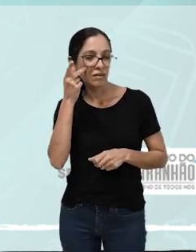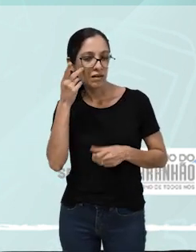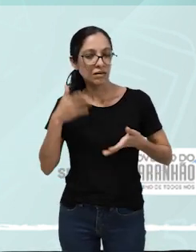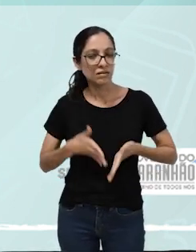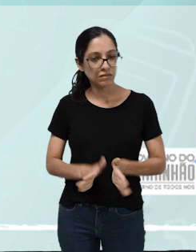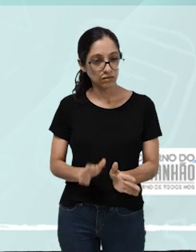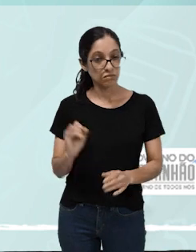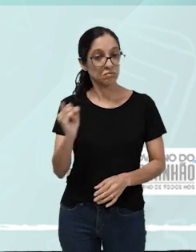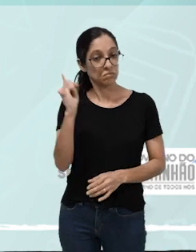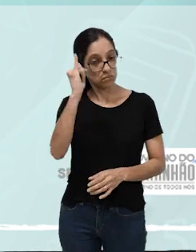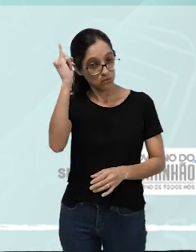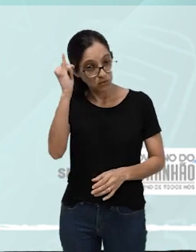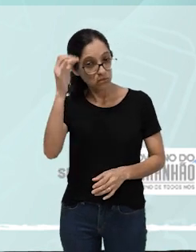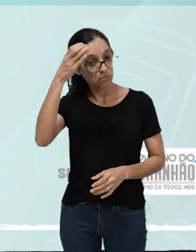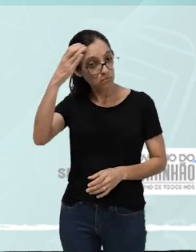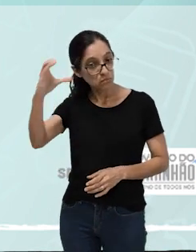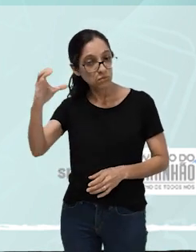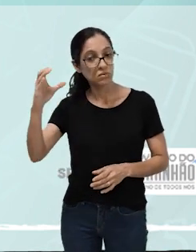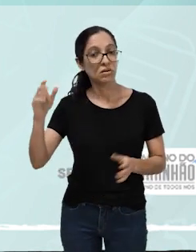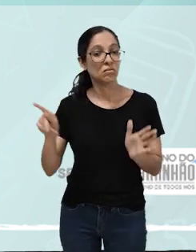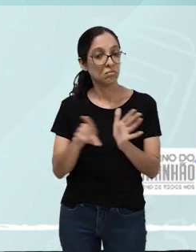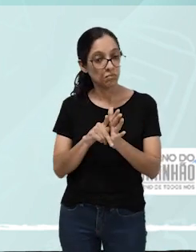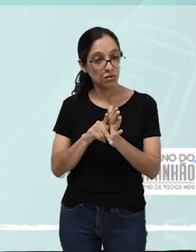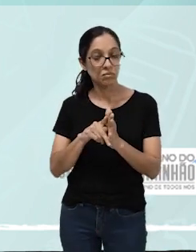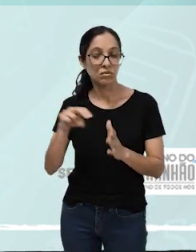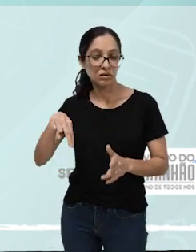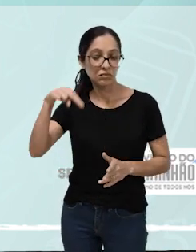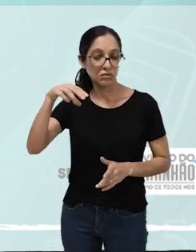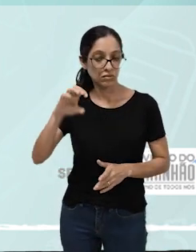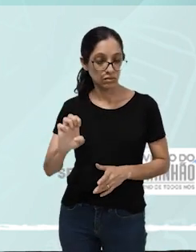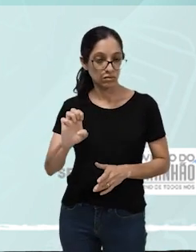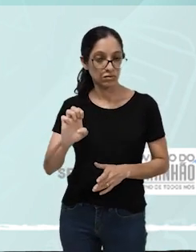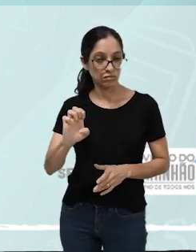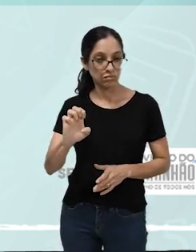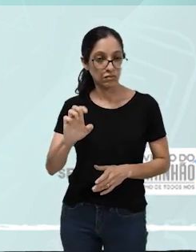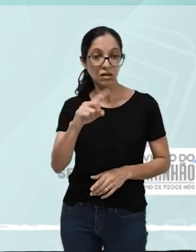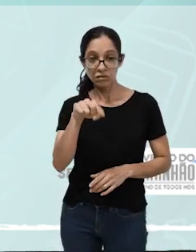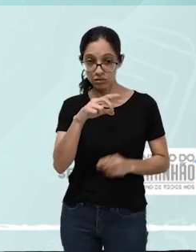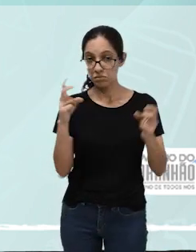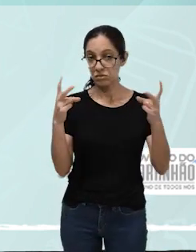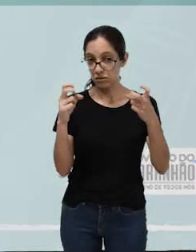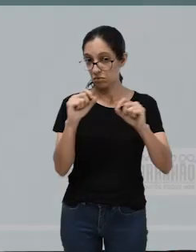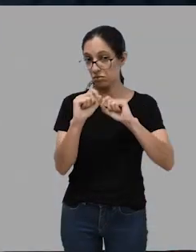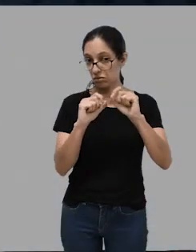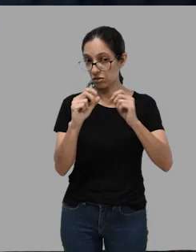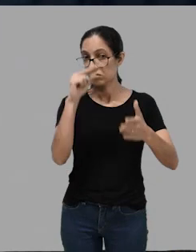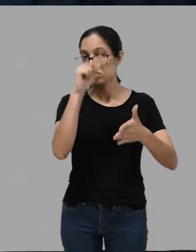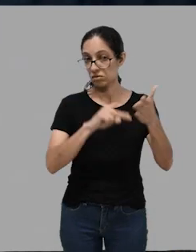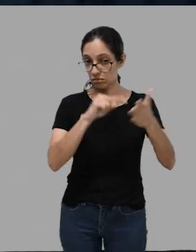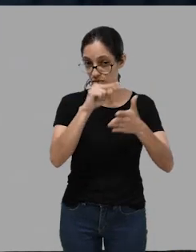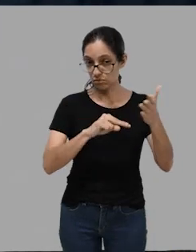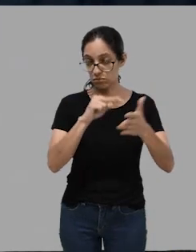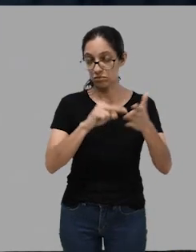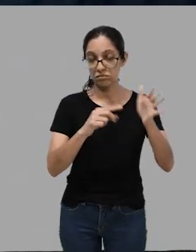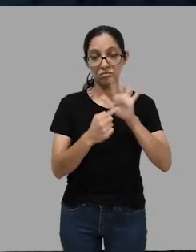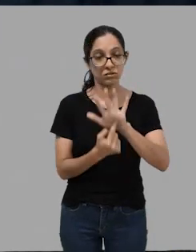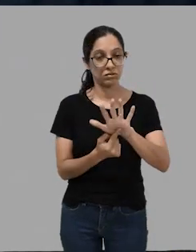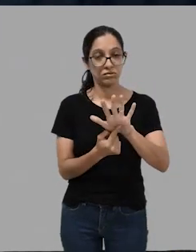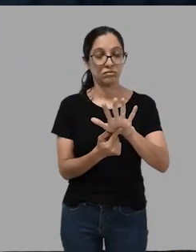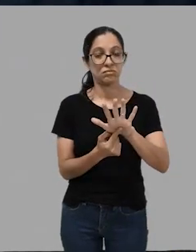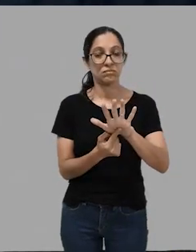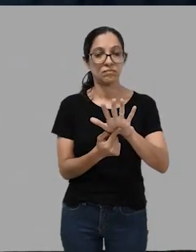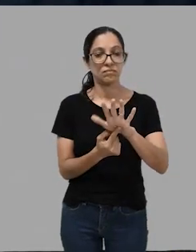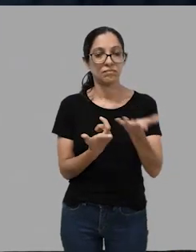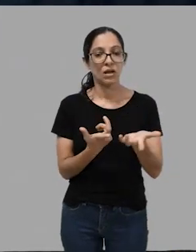mais importantes representantes da cultura popular nordestina observa que a leitura que eu fiz né ele não